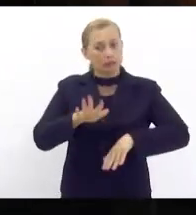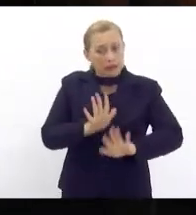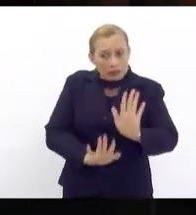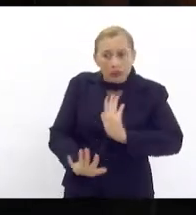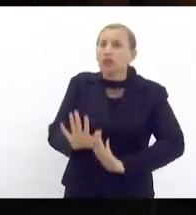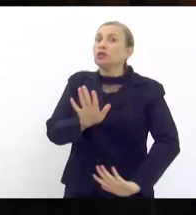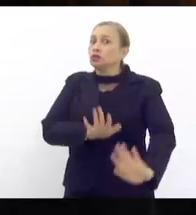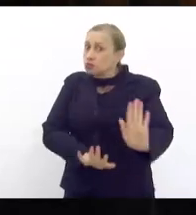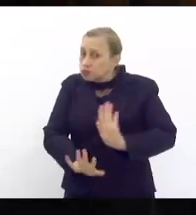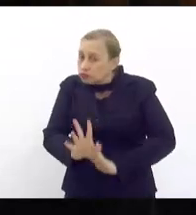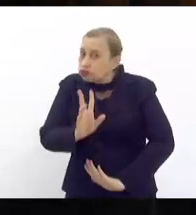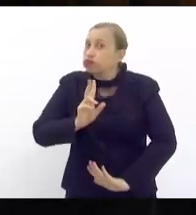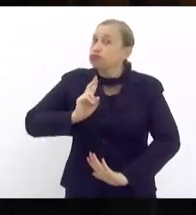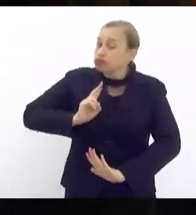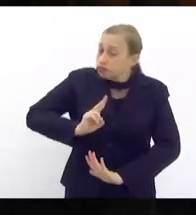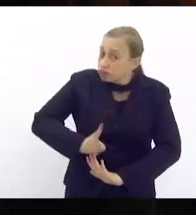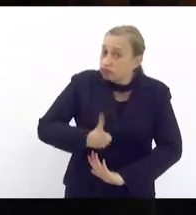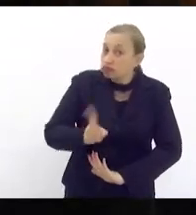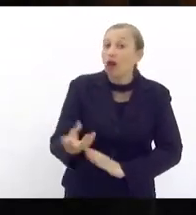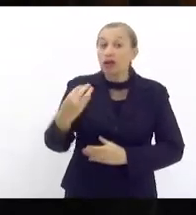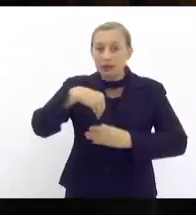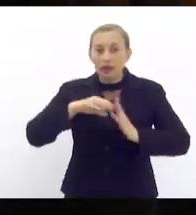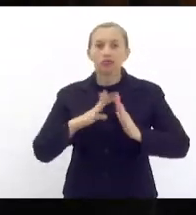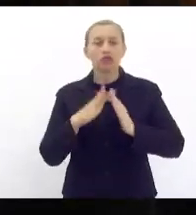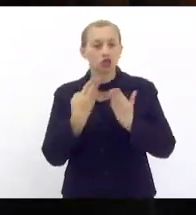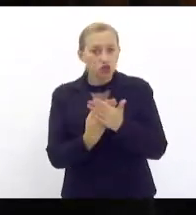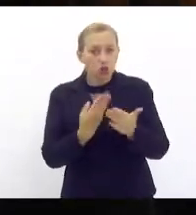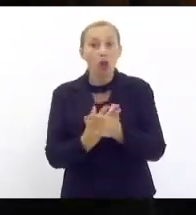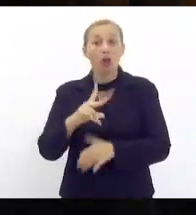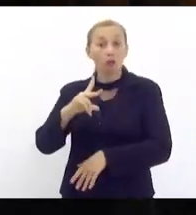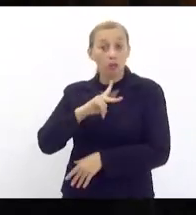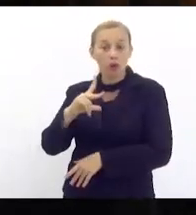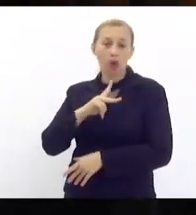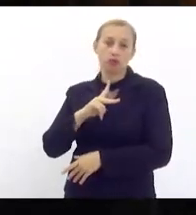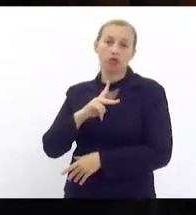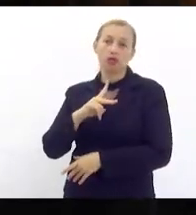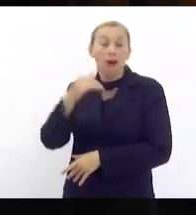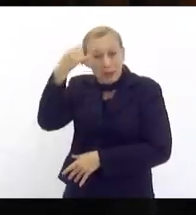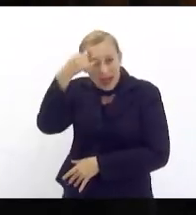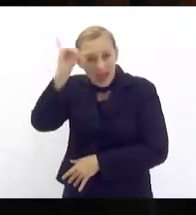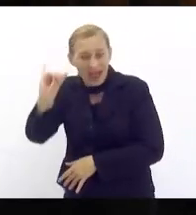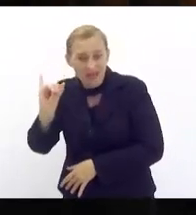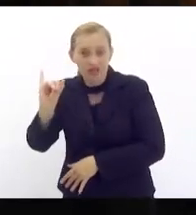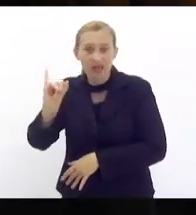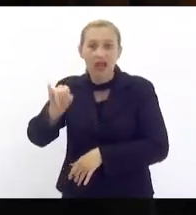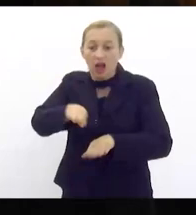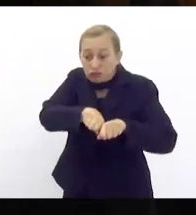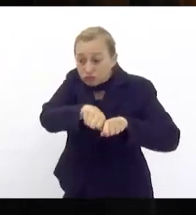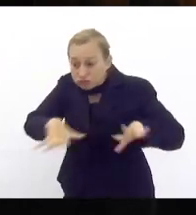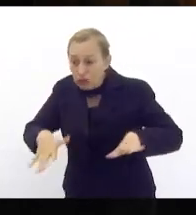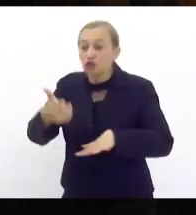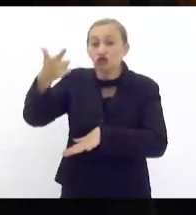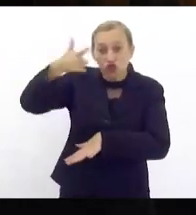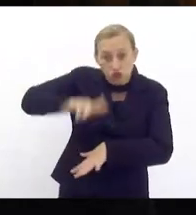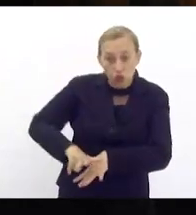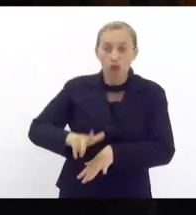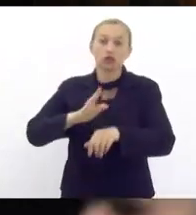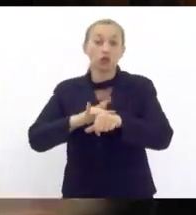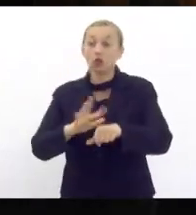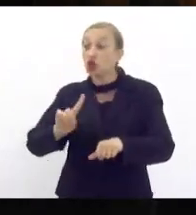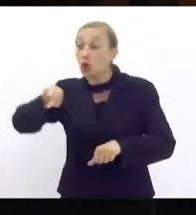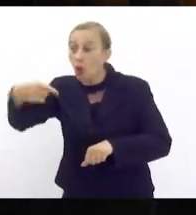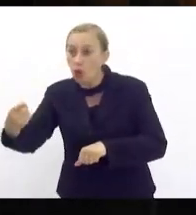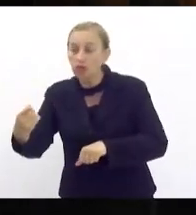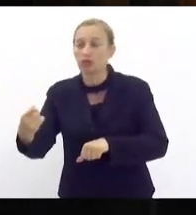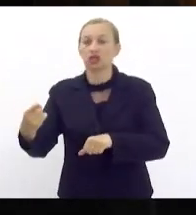preocupar com os elementos dentro da própria escola para coibir o alastramento dessa doença de outras